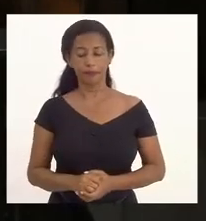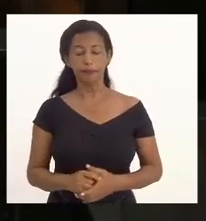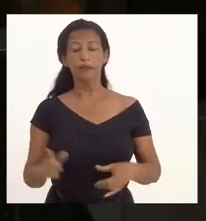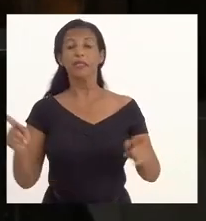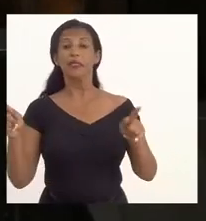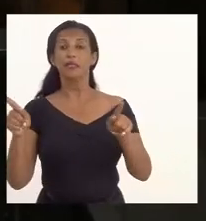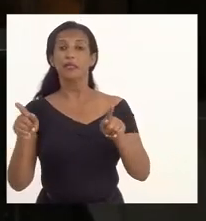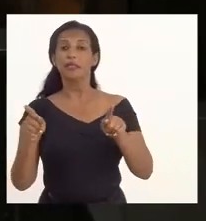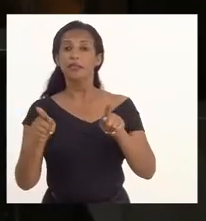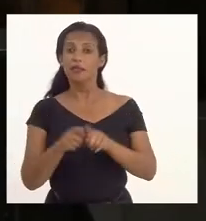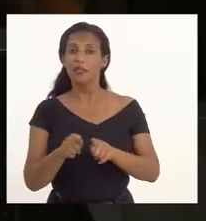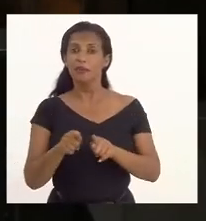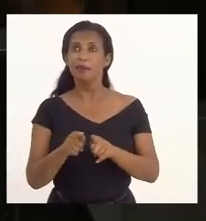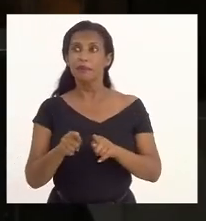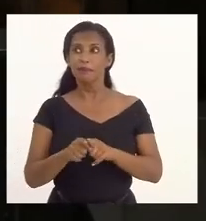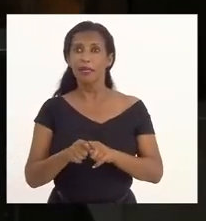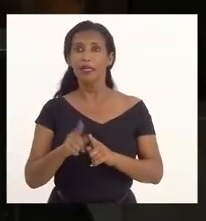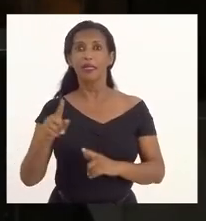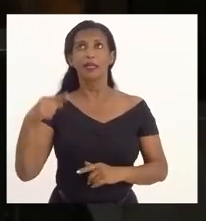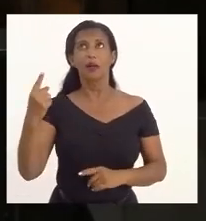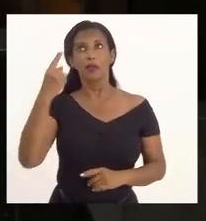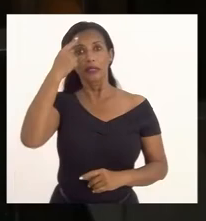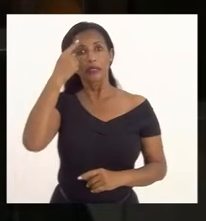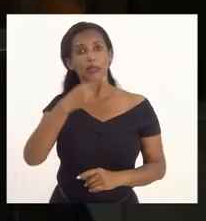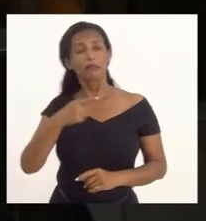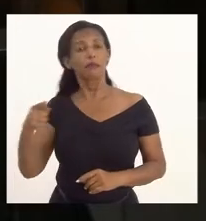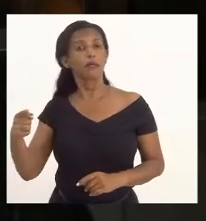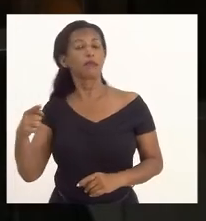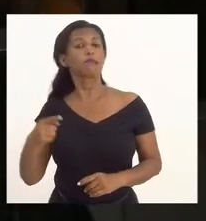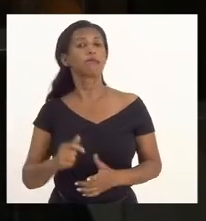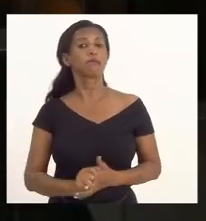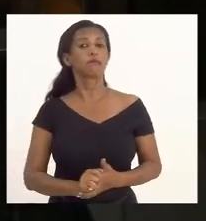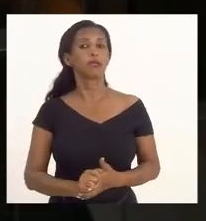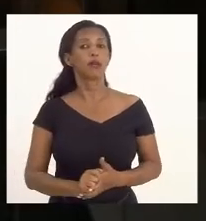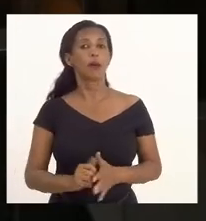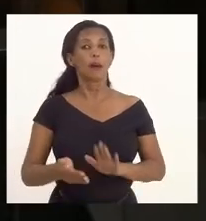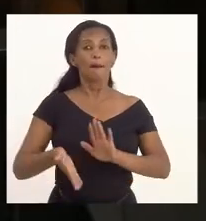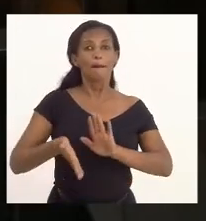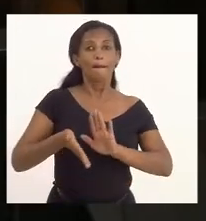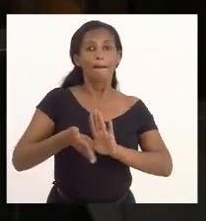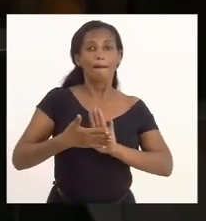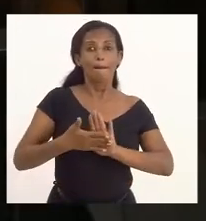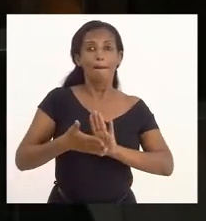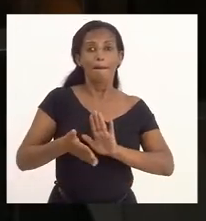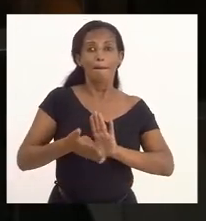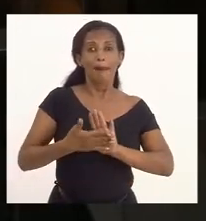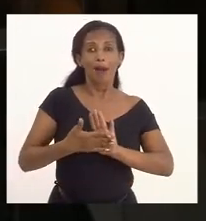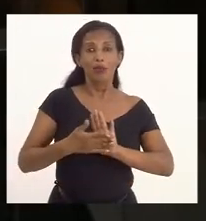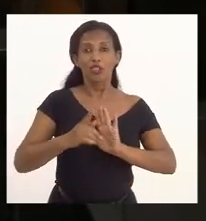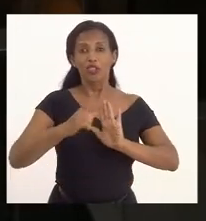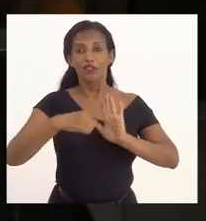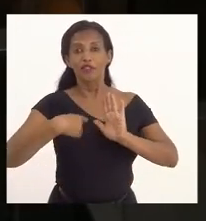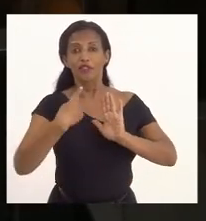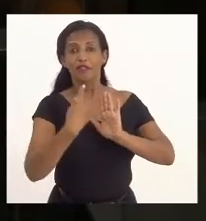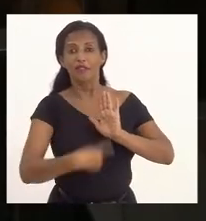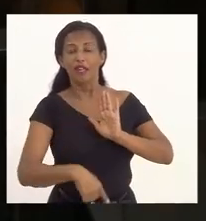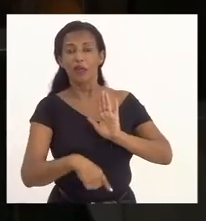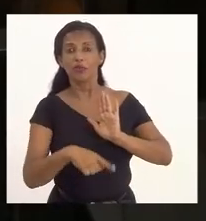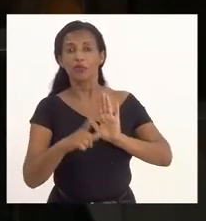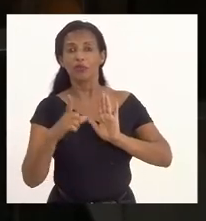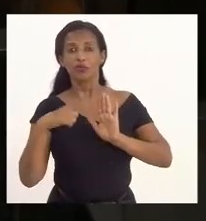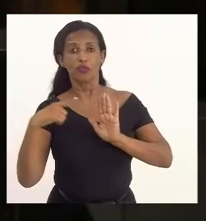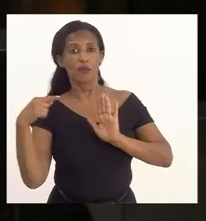temos, a partir da semana que vem, uma pauta intensa de vetos, visto